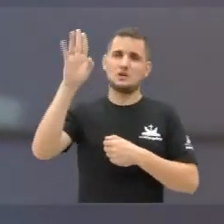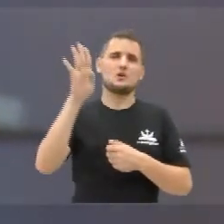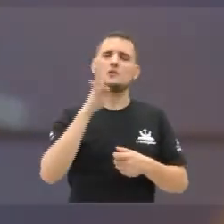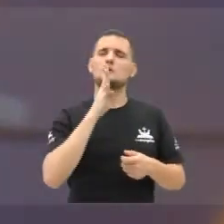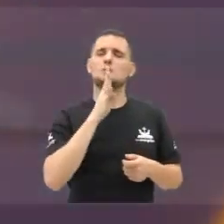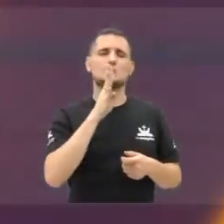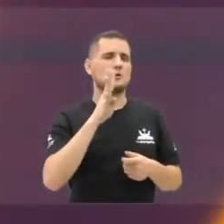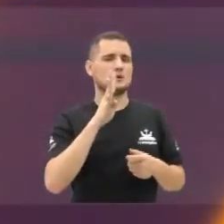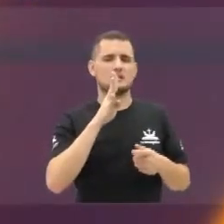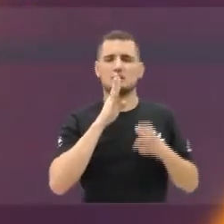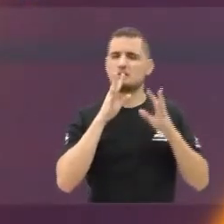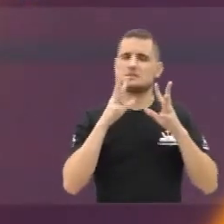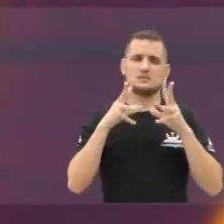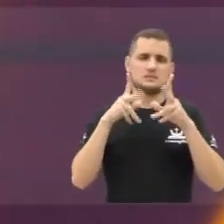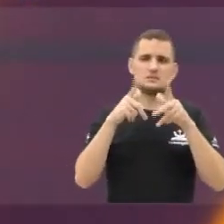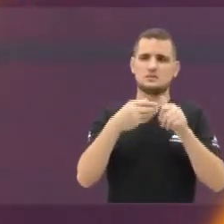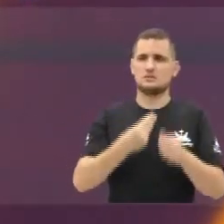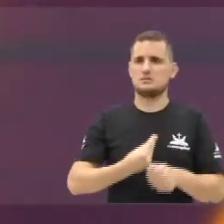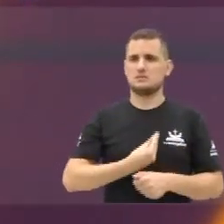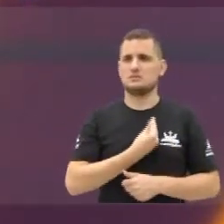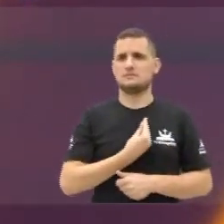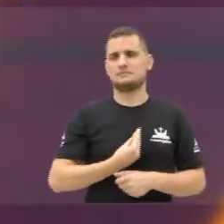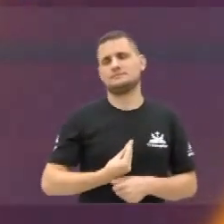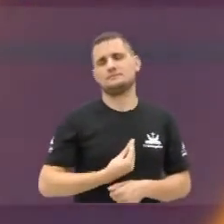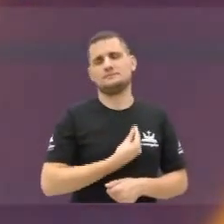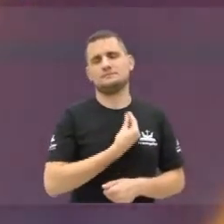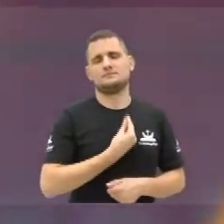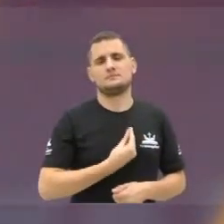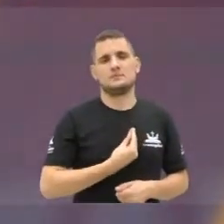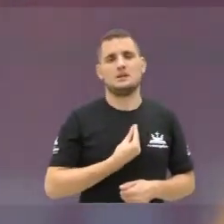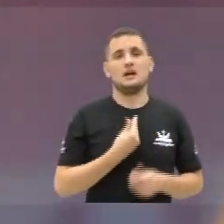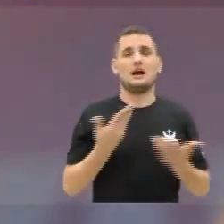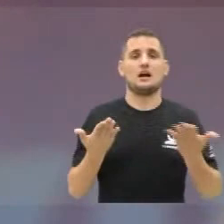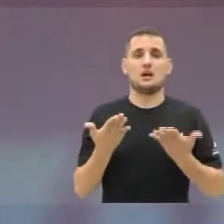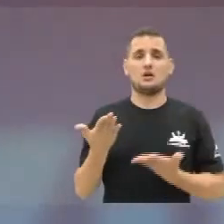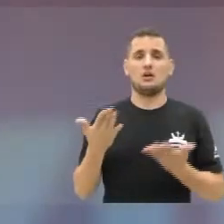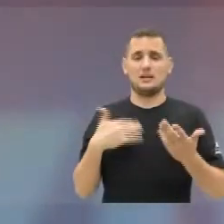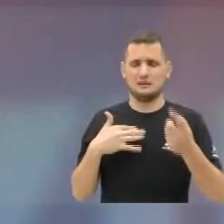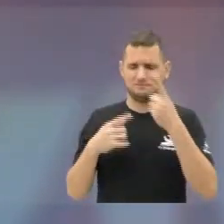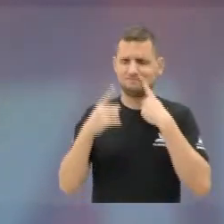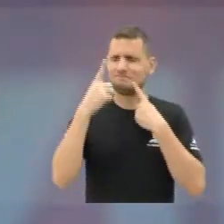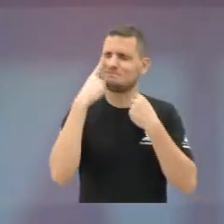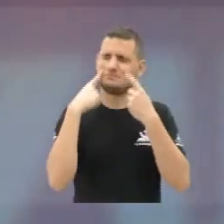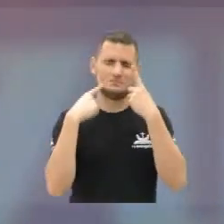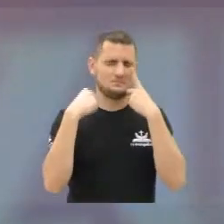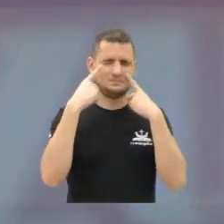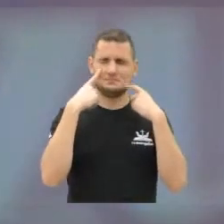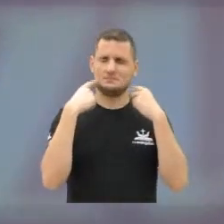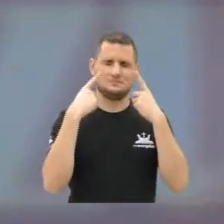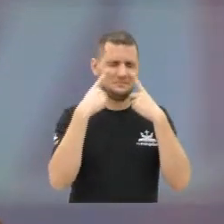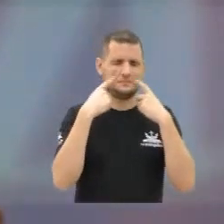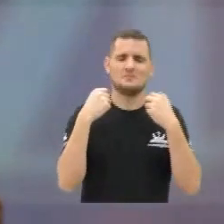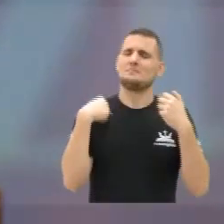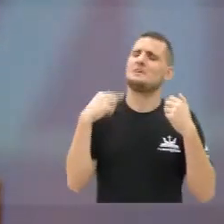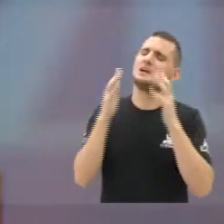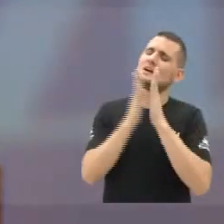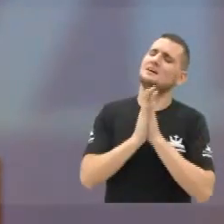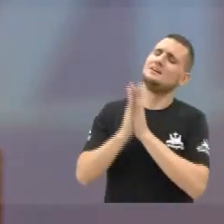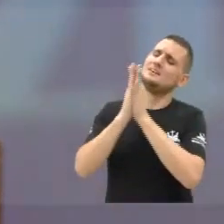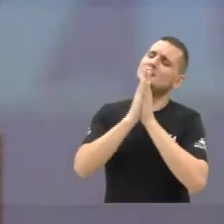O Senhor sabe que há dentro de mim, Senhor. Meu pranto hoje vem ser meu clamor.